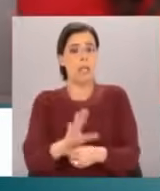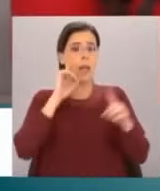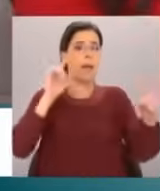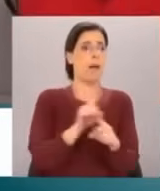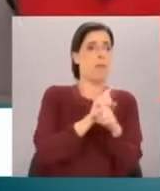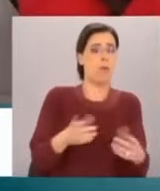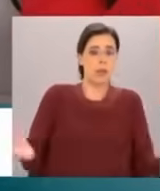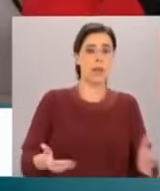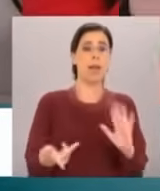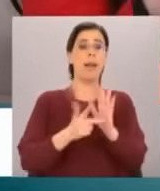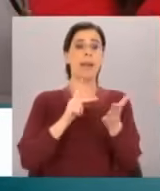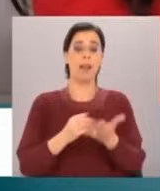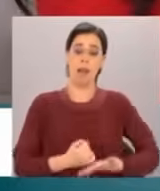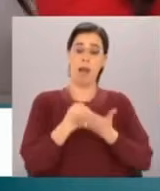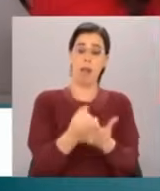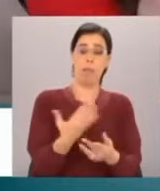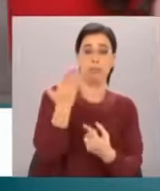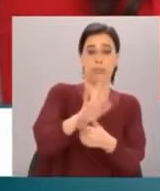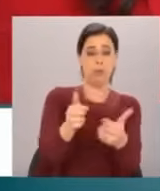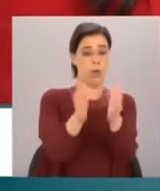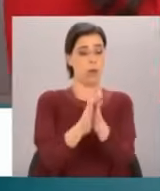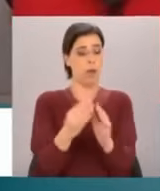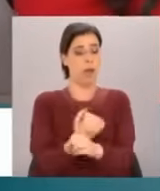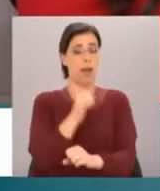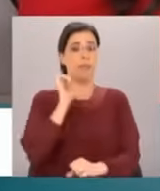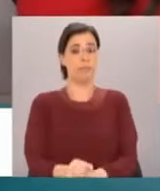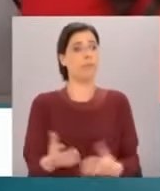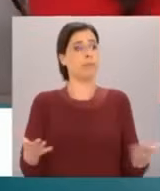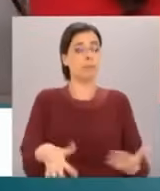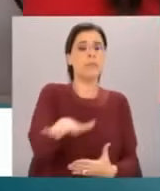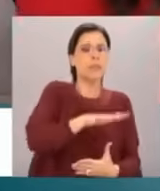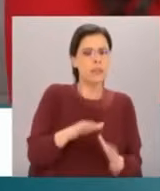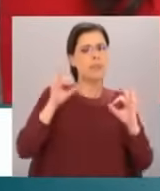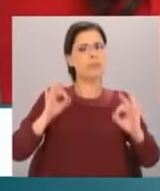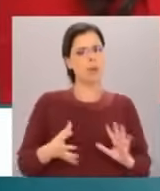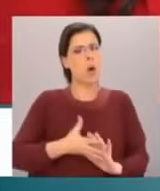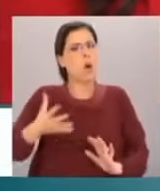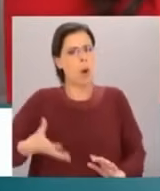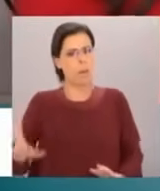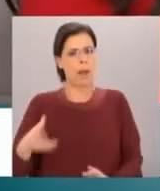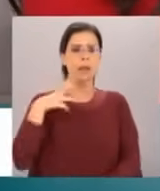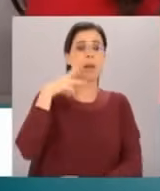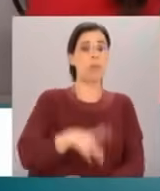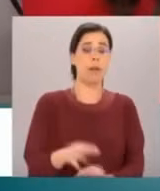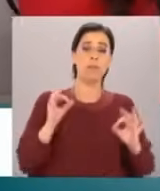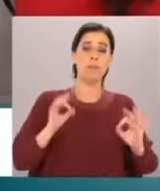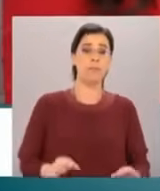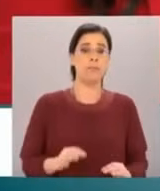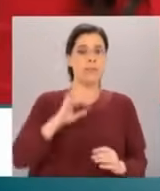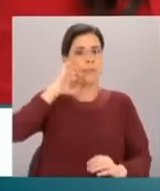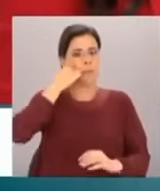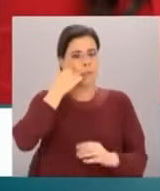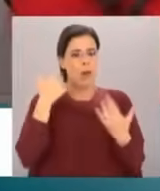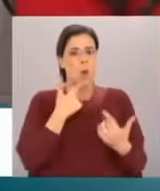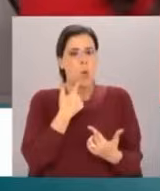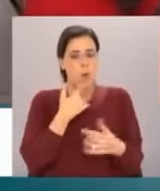da música os técnicos de apoio por exemplo a todas estas atividades passaram por uma situação muito complexa no nosso país e foram juntamente arrasar